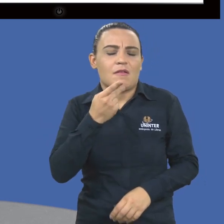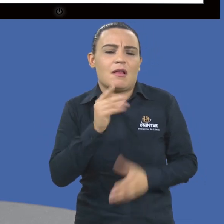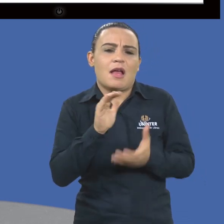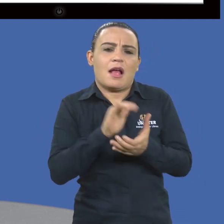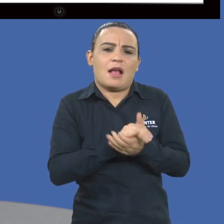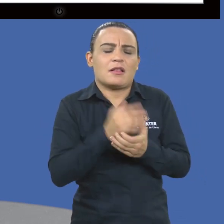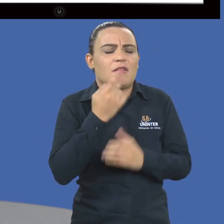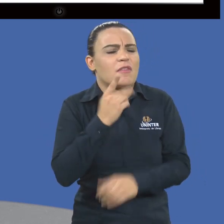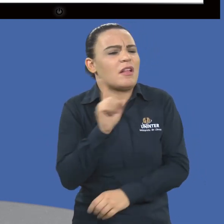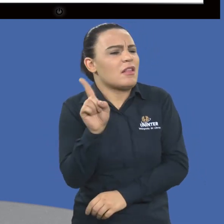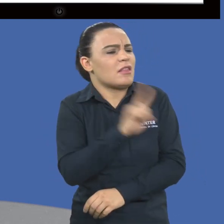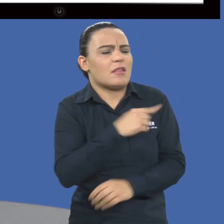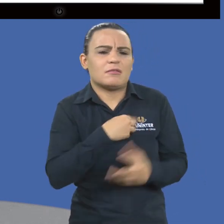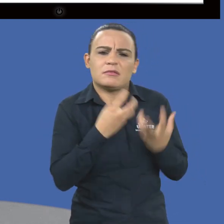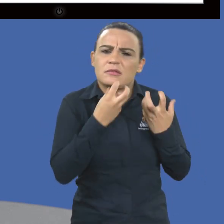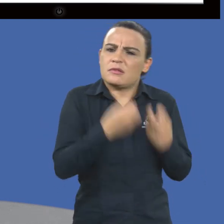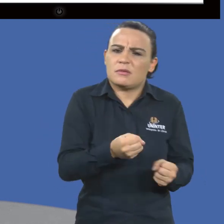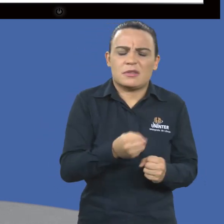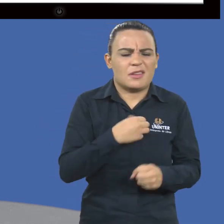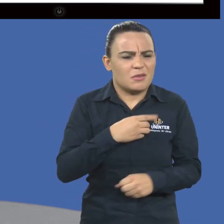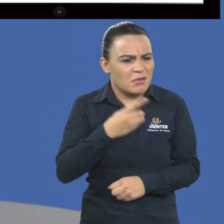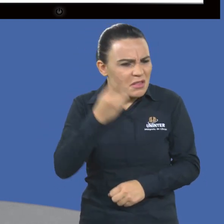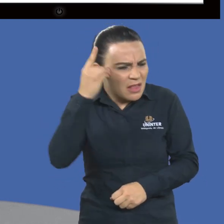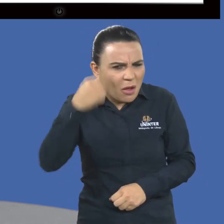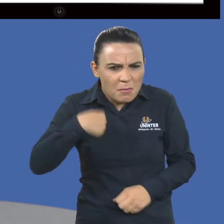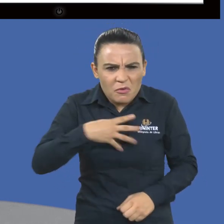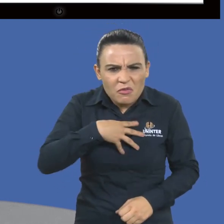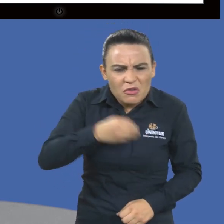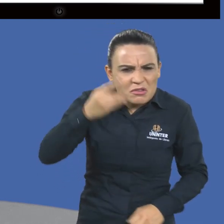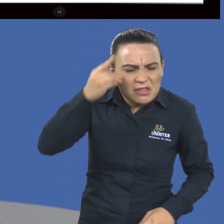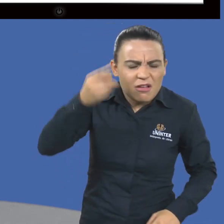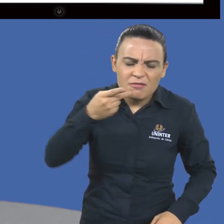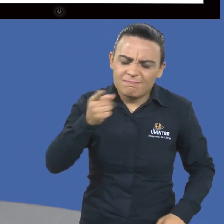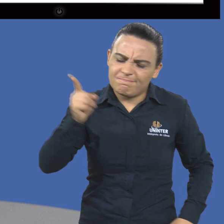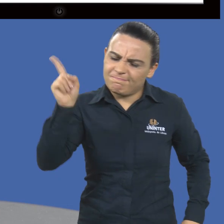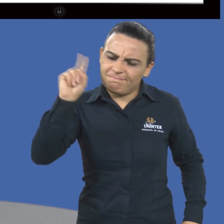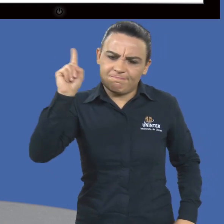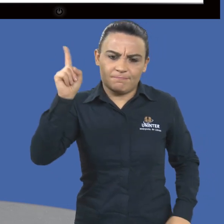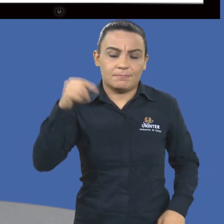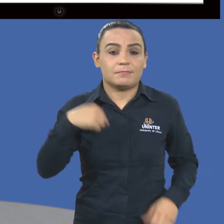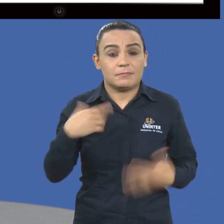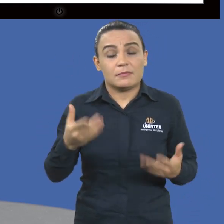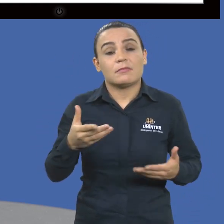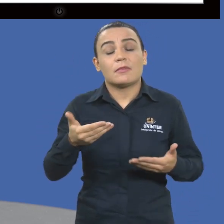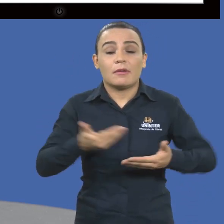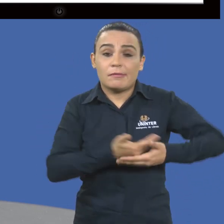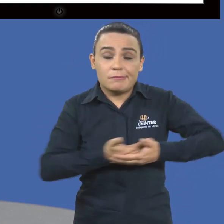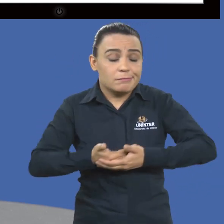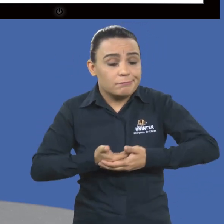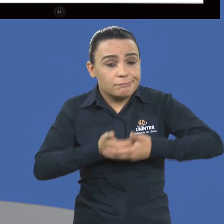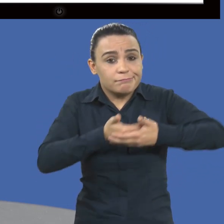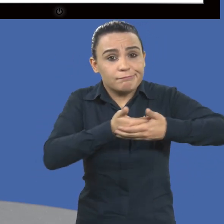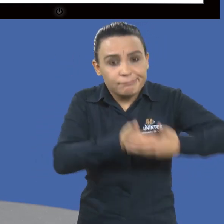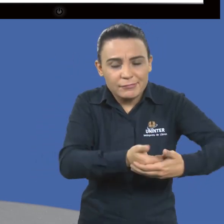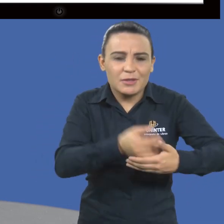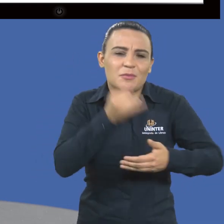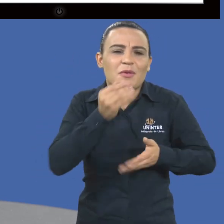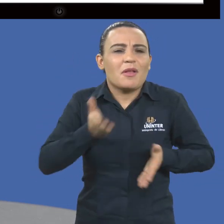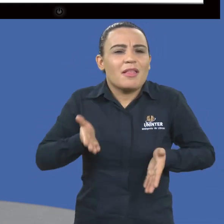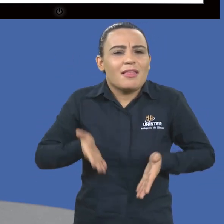negação. Então, o casal nega, ele não aceita aquilo. Você vai examinar a criança